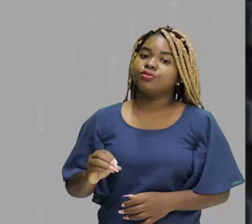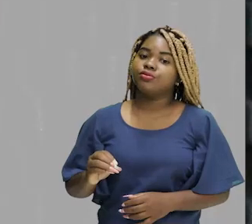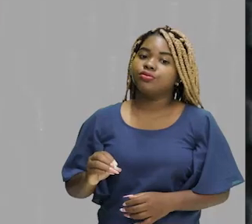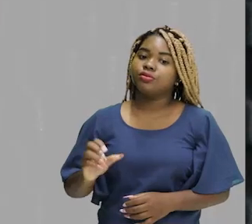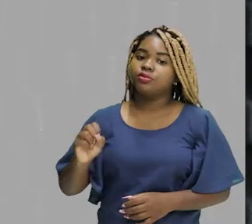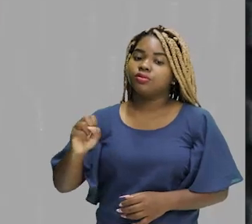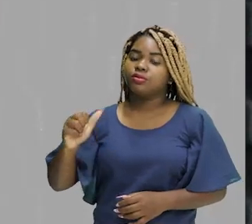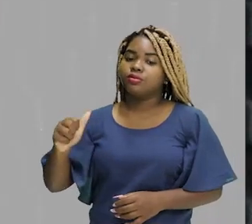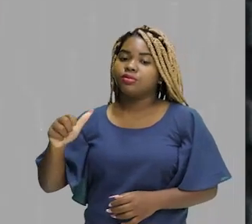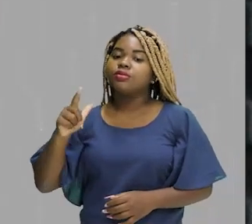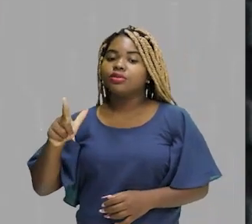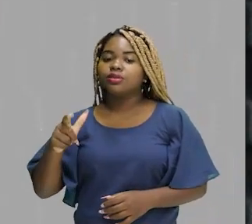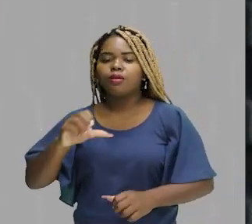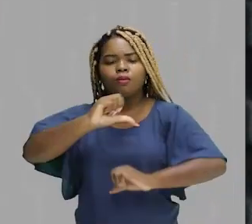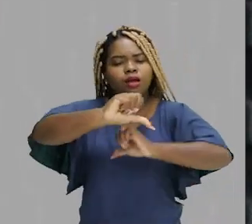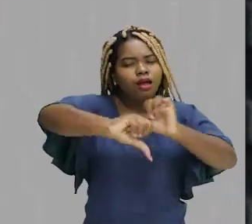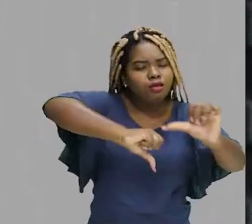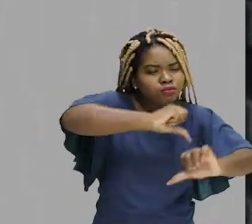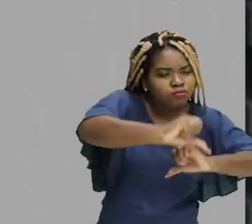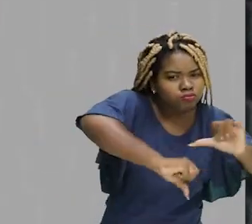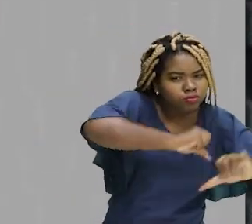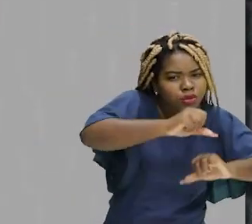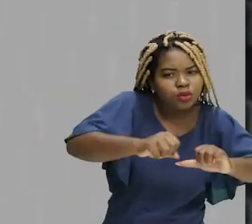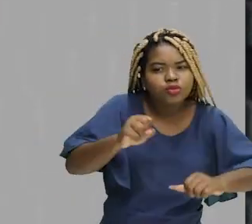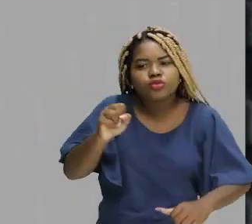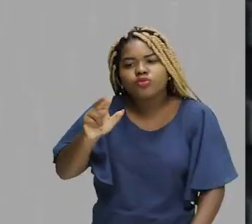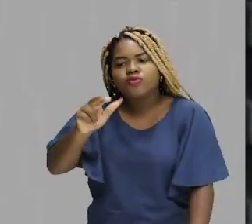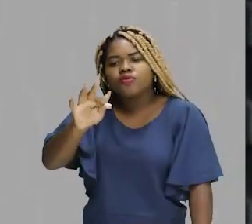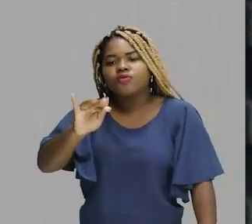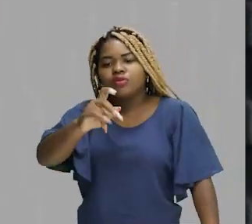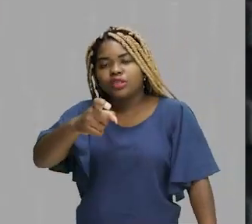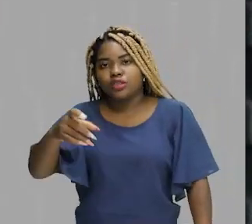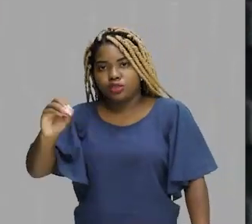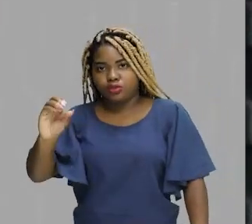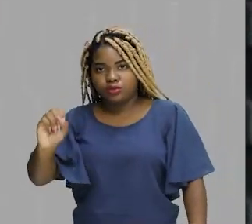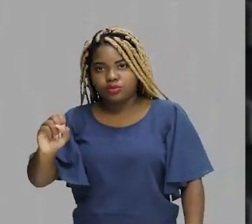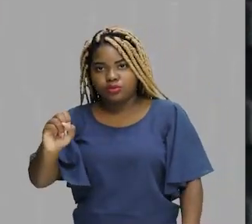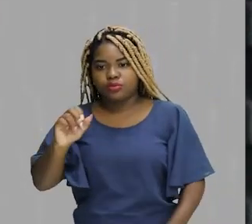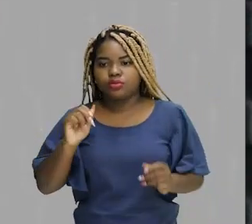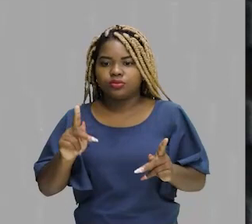sal, pela mudança de sufixos. Olha só,